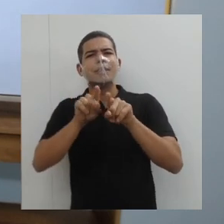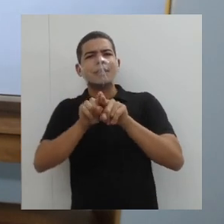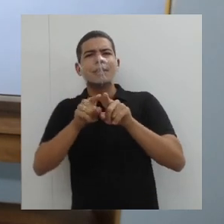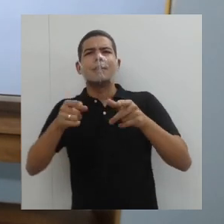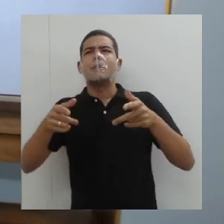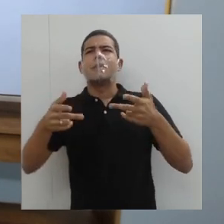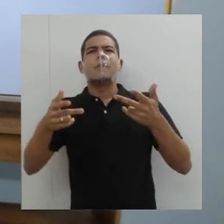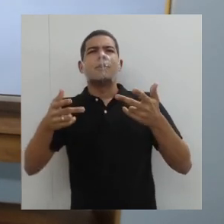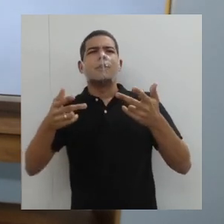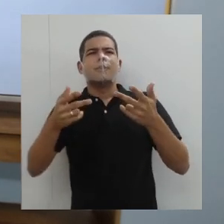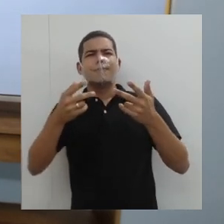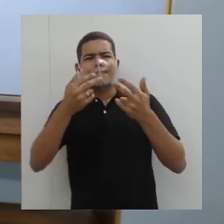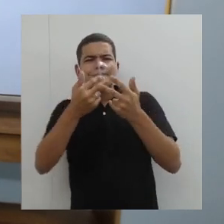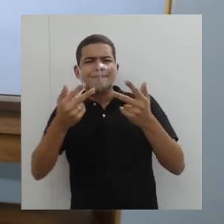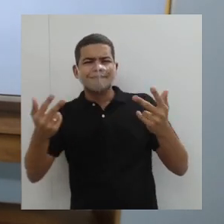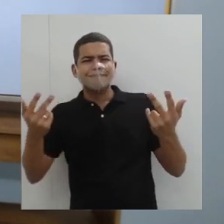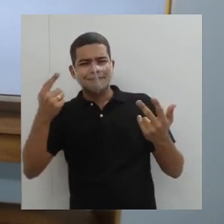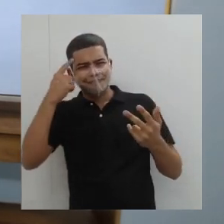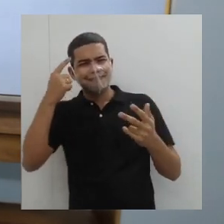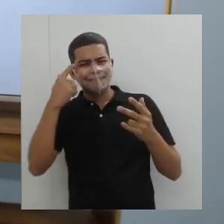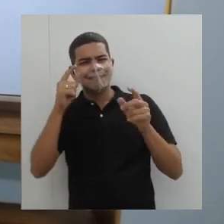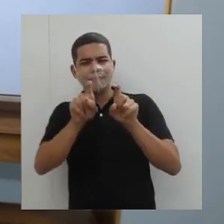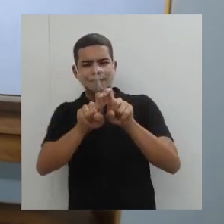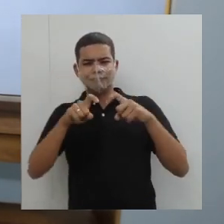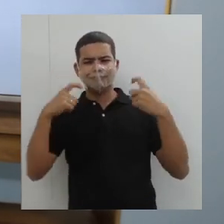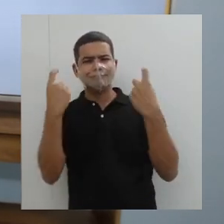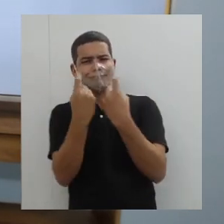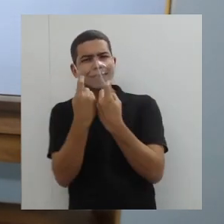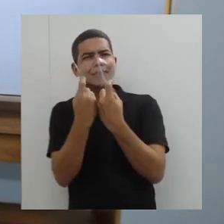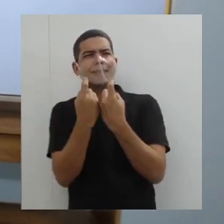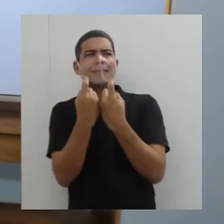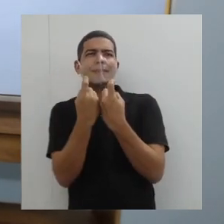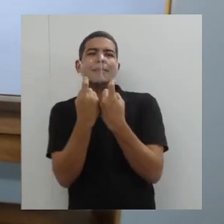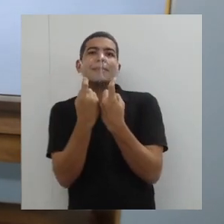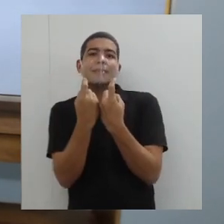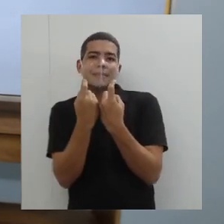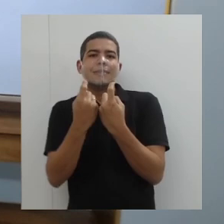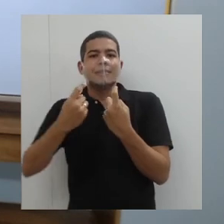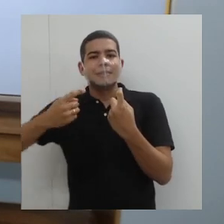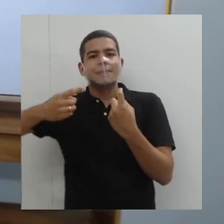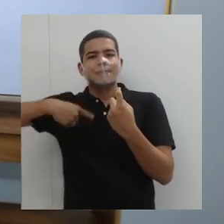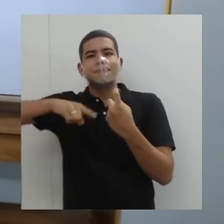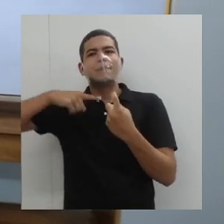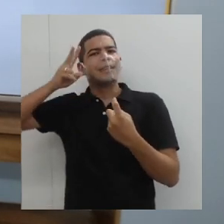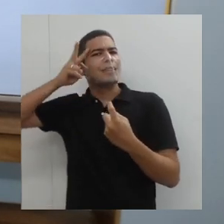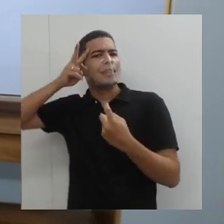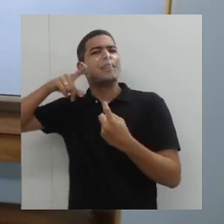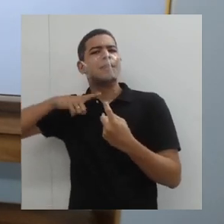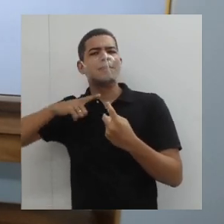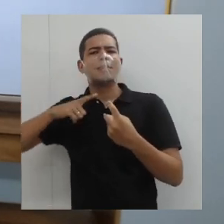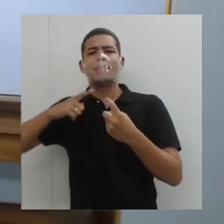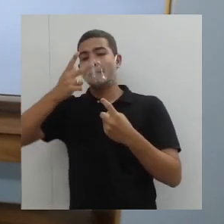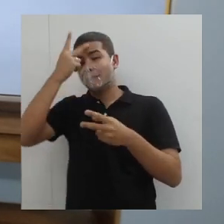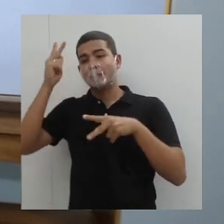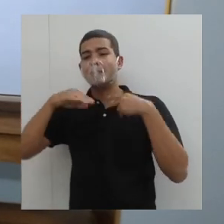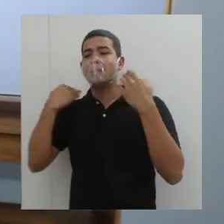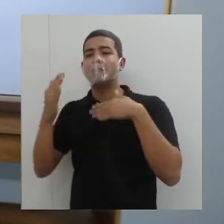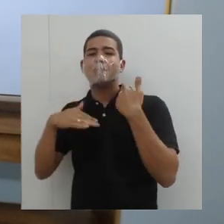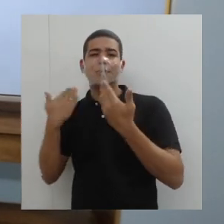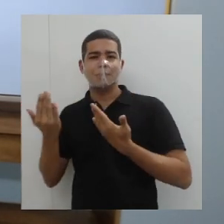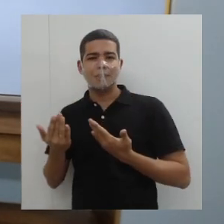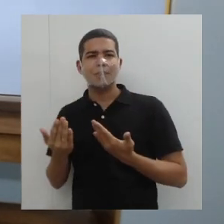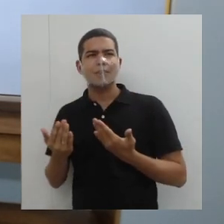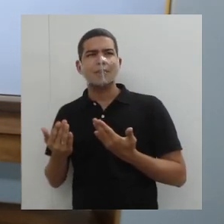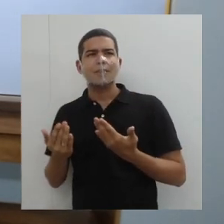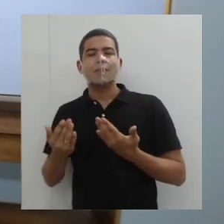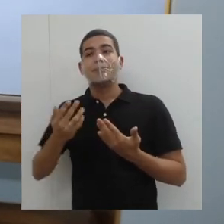orientação. Parece ser uma questão que não deve ser discutida, mas a gente está num momento histórico, principalmente no Brasil, onde muita gente está morrendo.